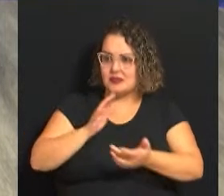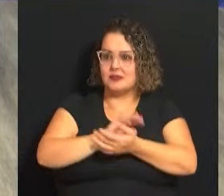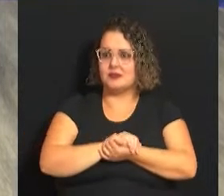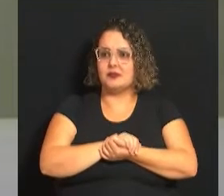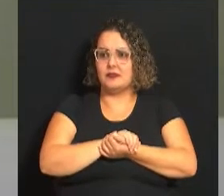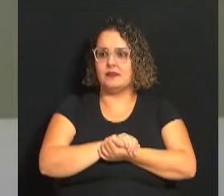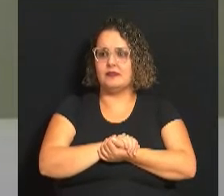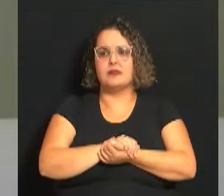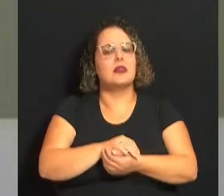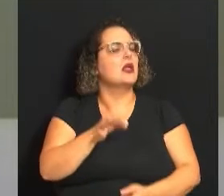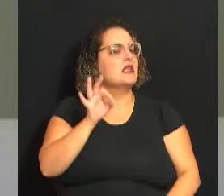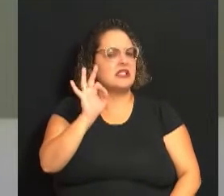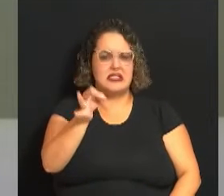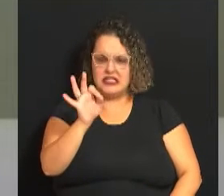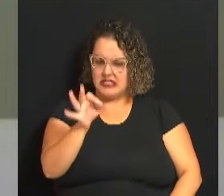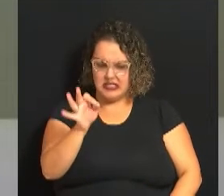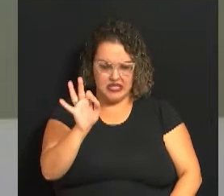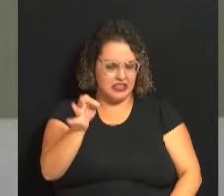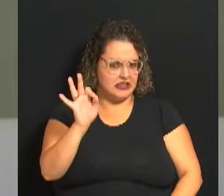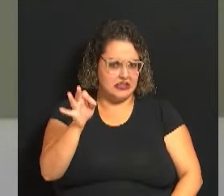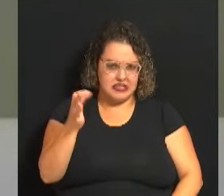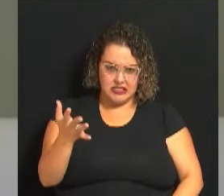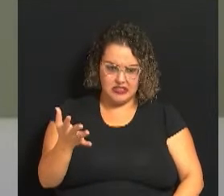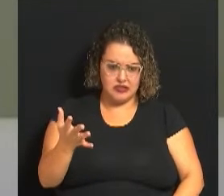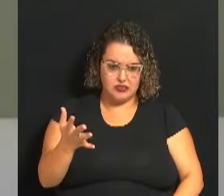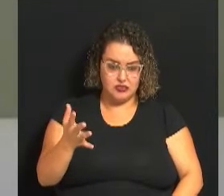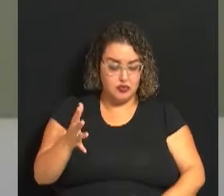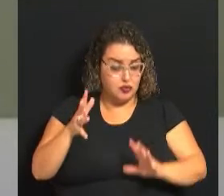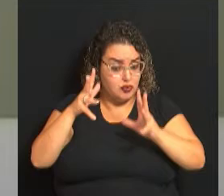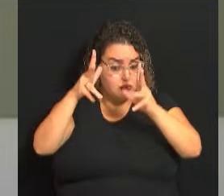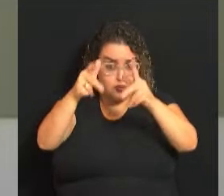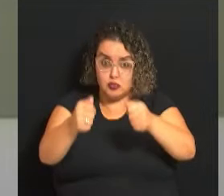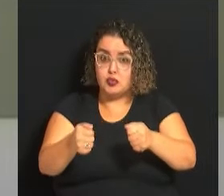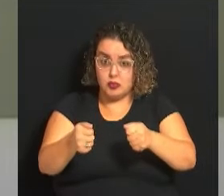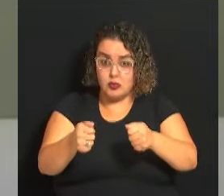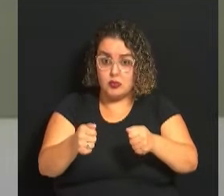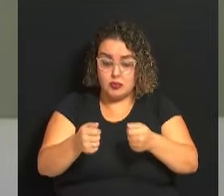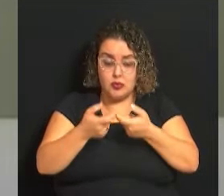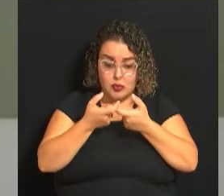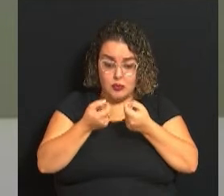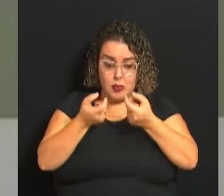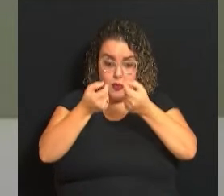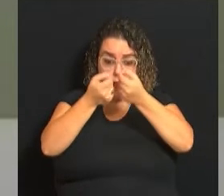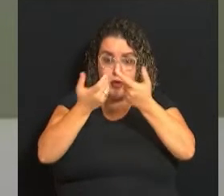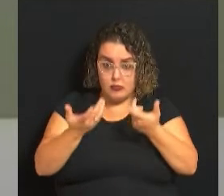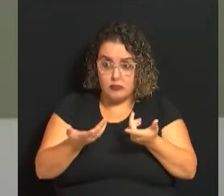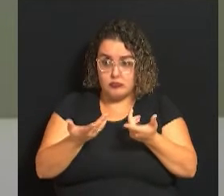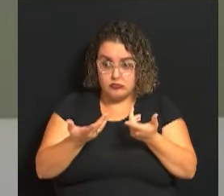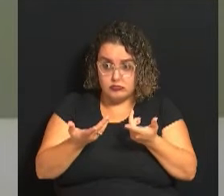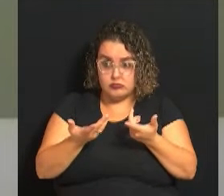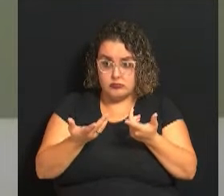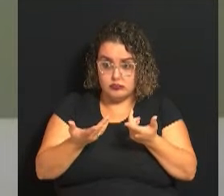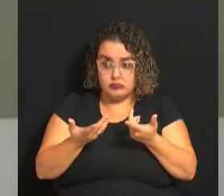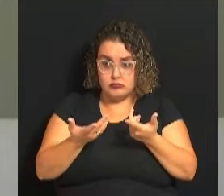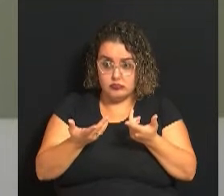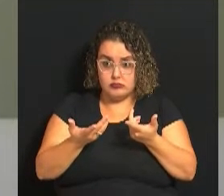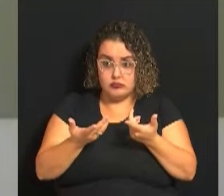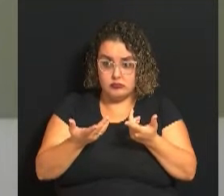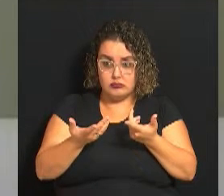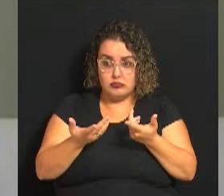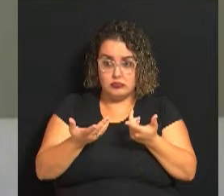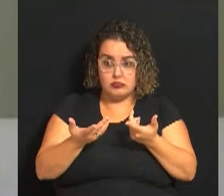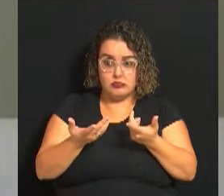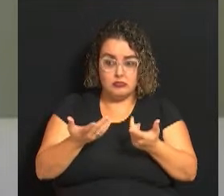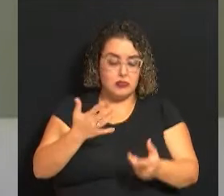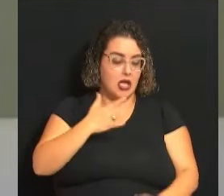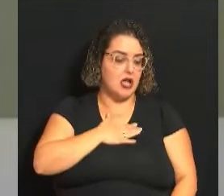Sem dúvida. De uma maneira geral, o câncer, ele detesta atividade